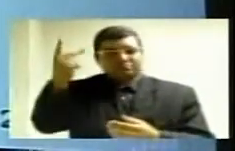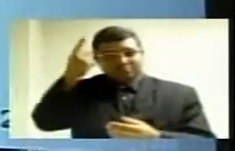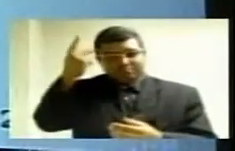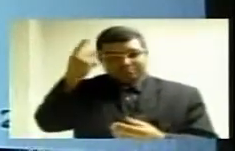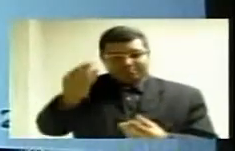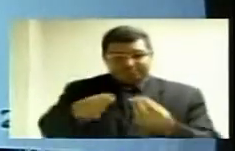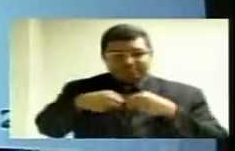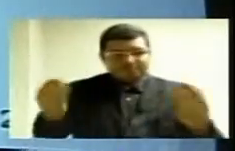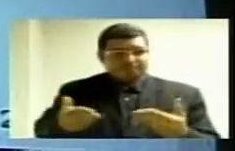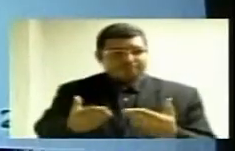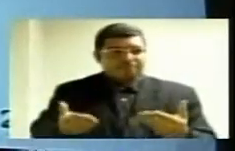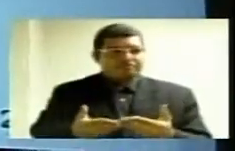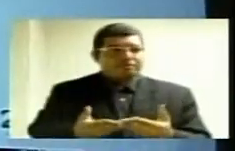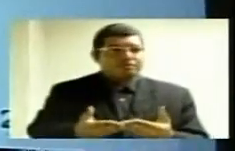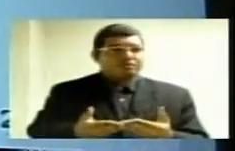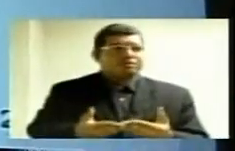Paulo recebeu...